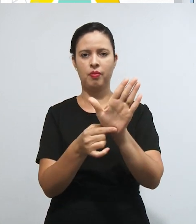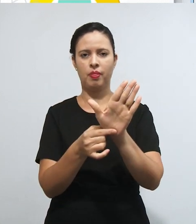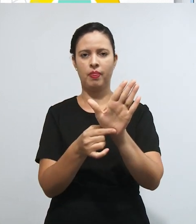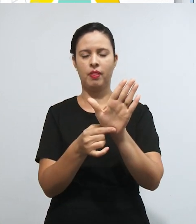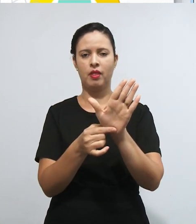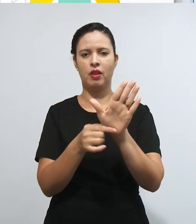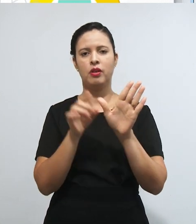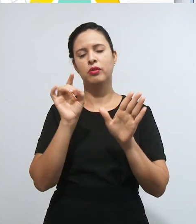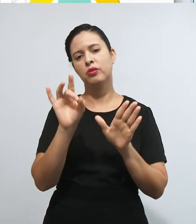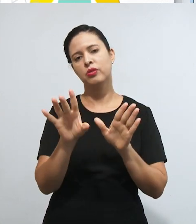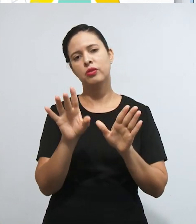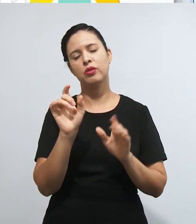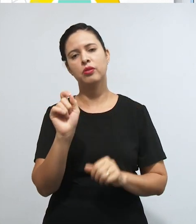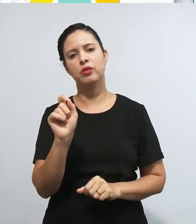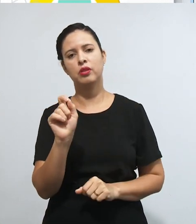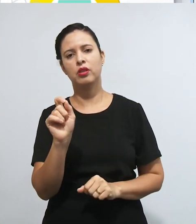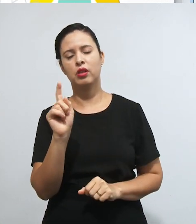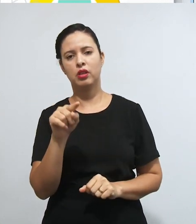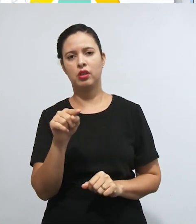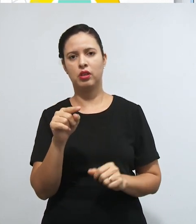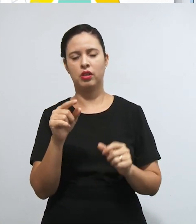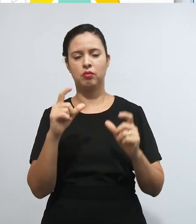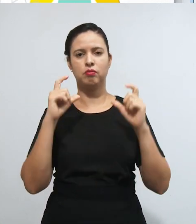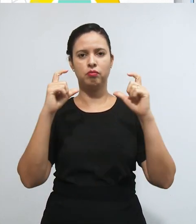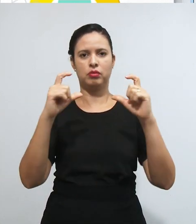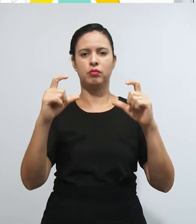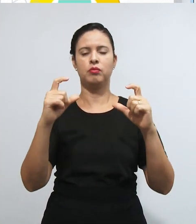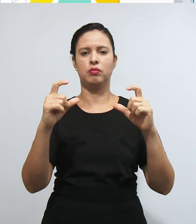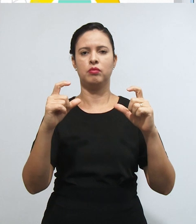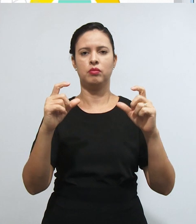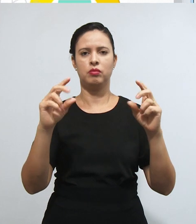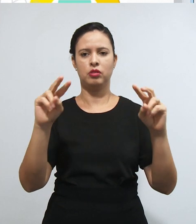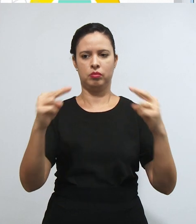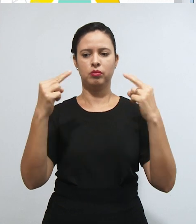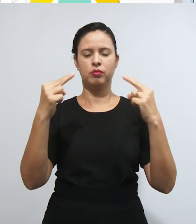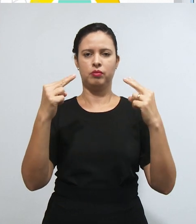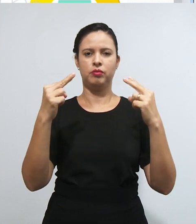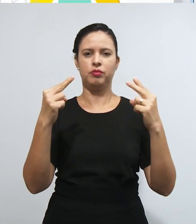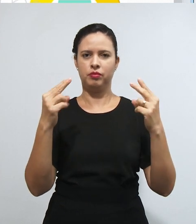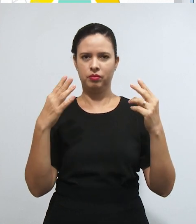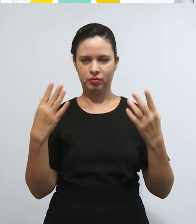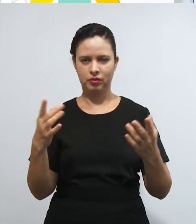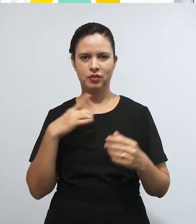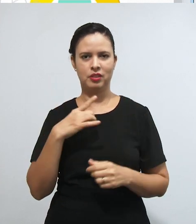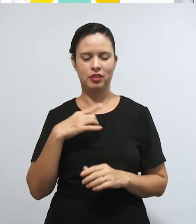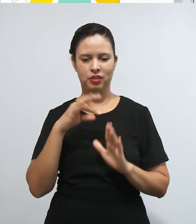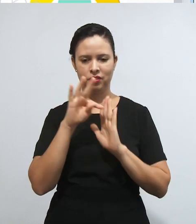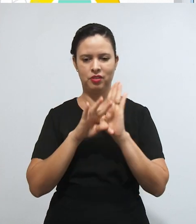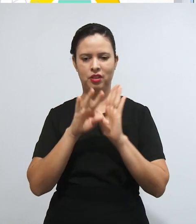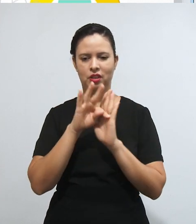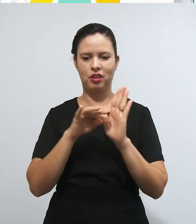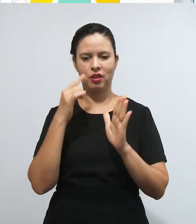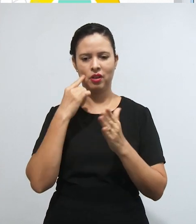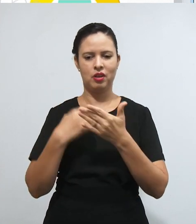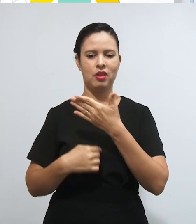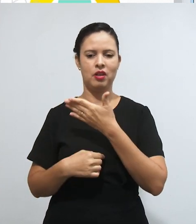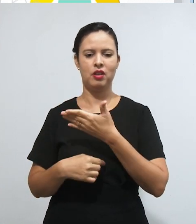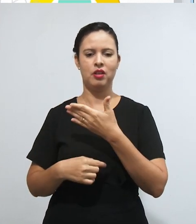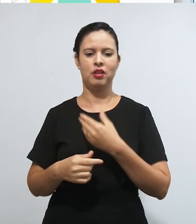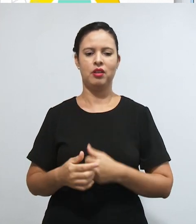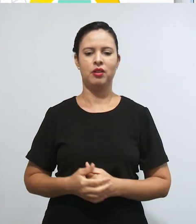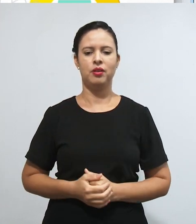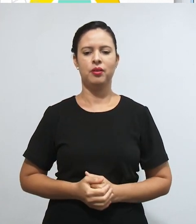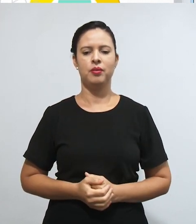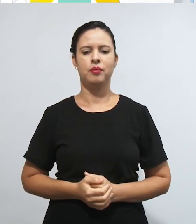fazer uma ênfase, vai dar um destaque ali naquele texto que você está querendo, tá? Esse aqui ele mete o sublinhado, ele coloca o sublinhado ali no texto,